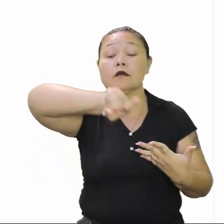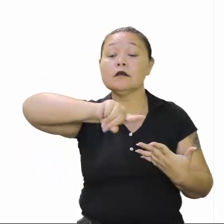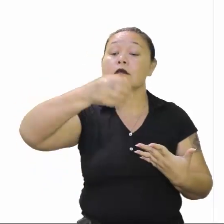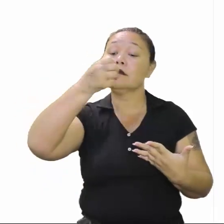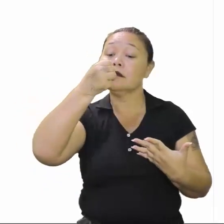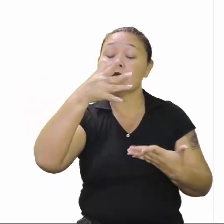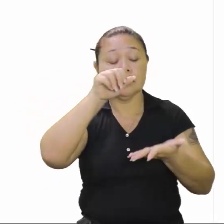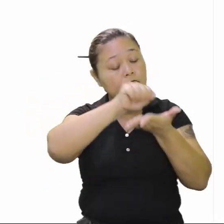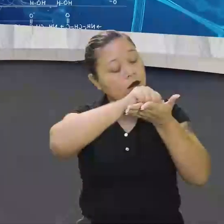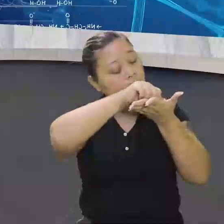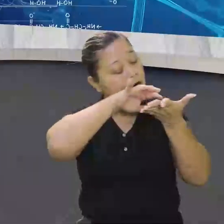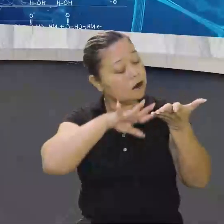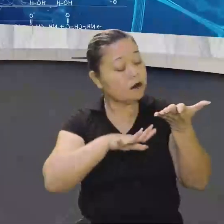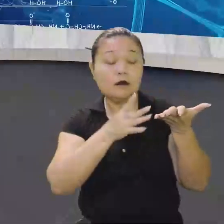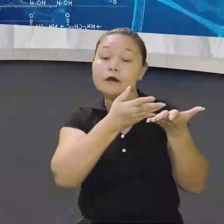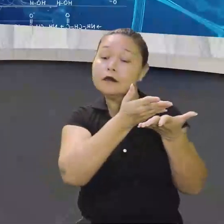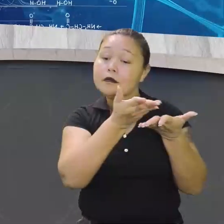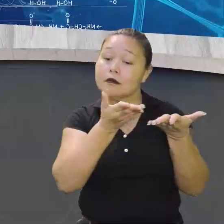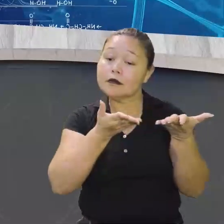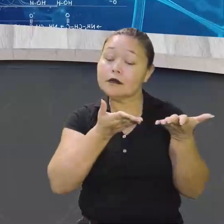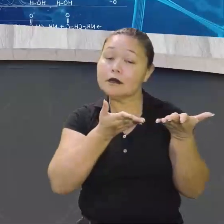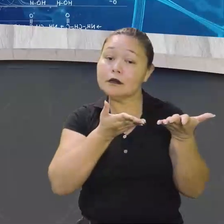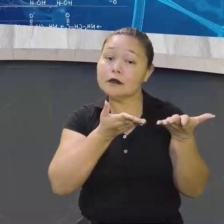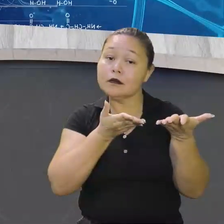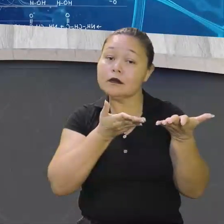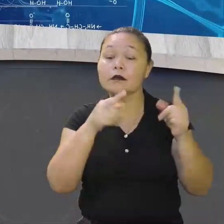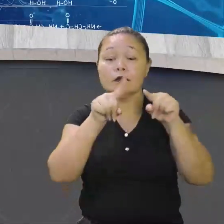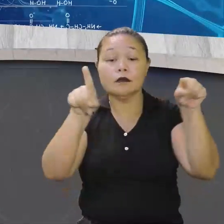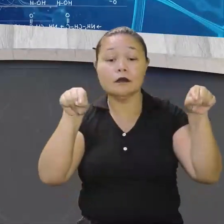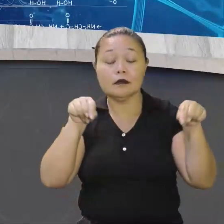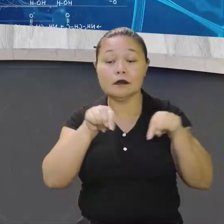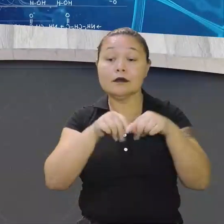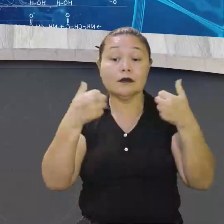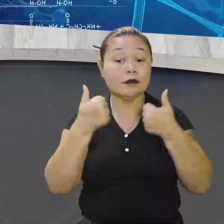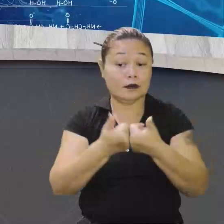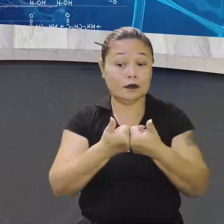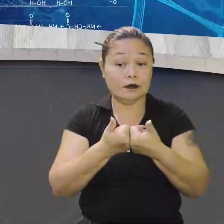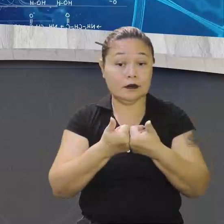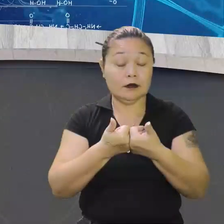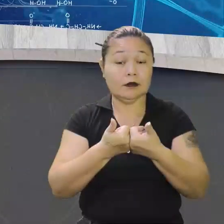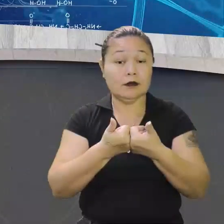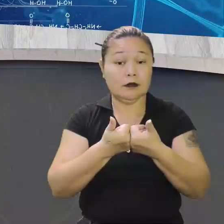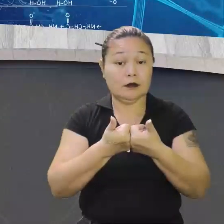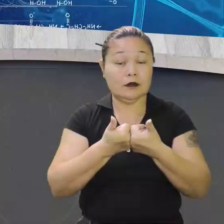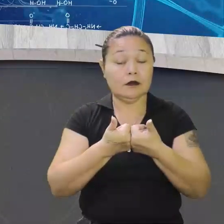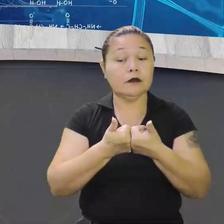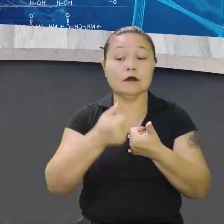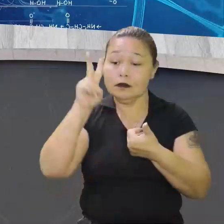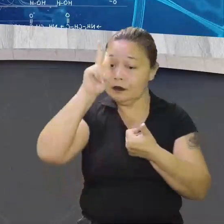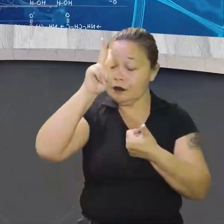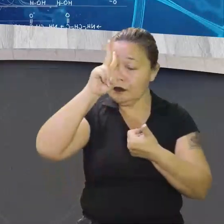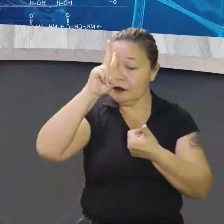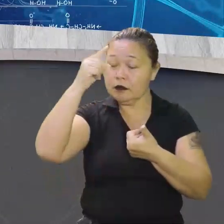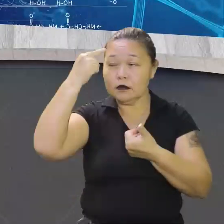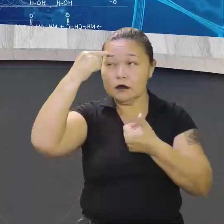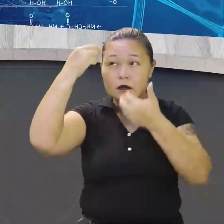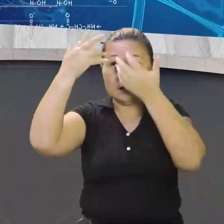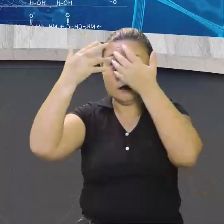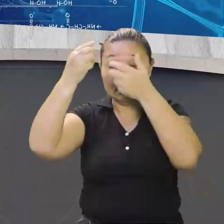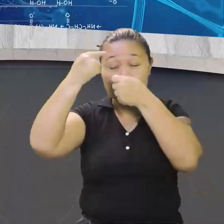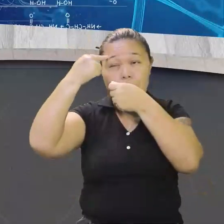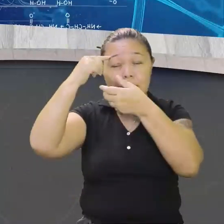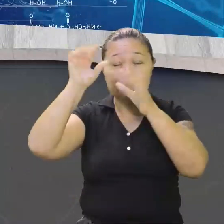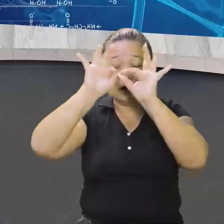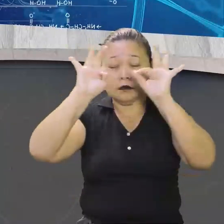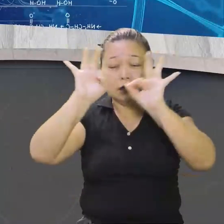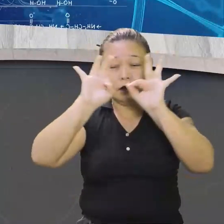boa atividade de sala, beleza? E lembre-se, raciocine o enunciado